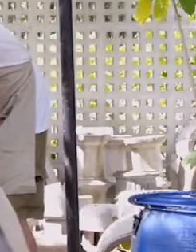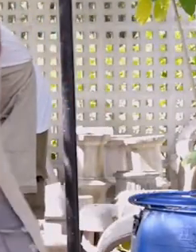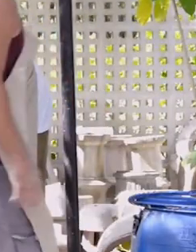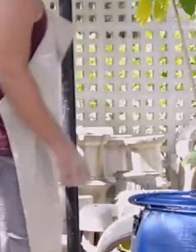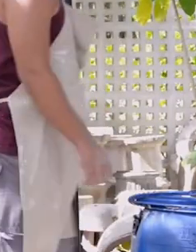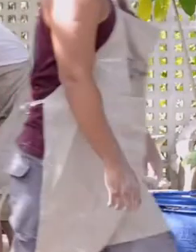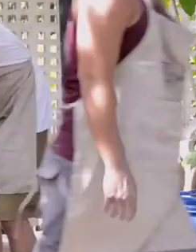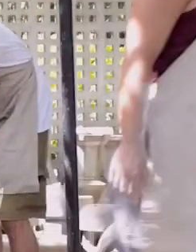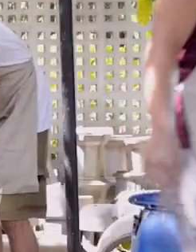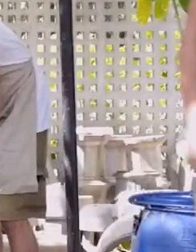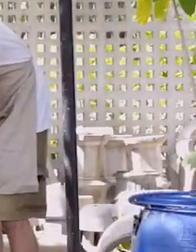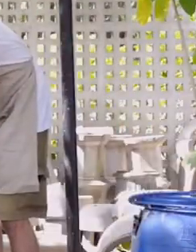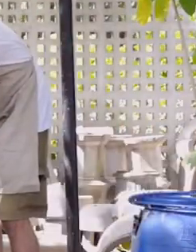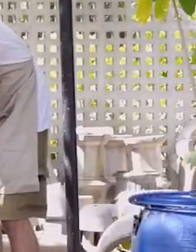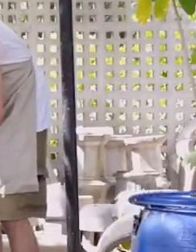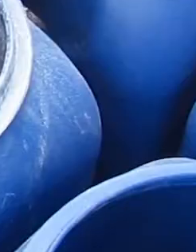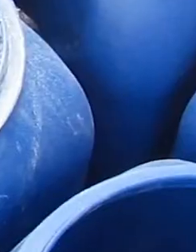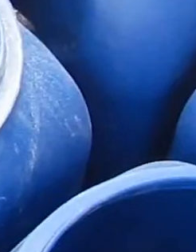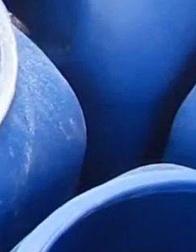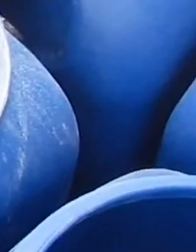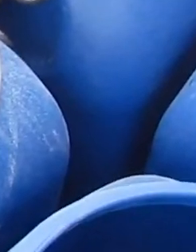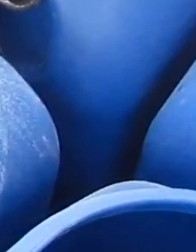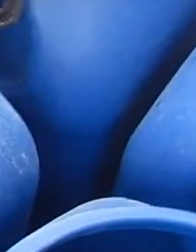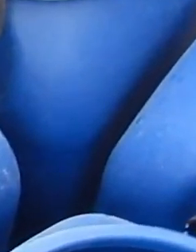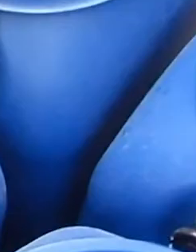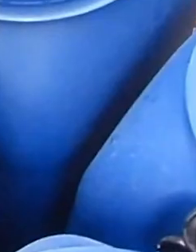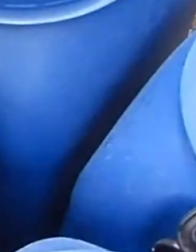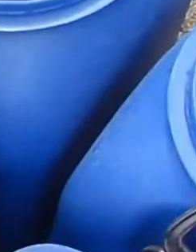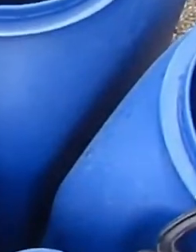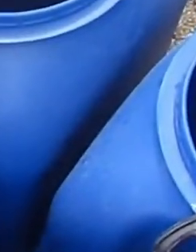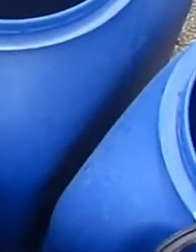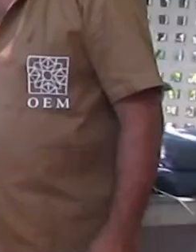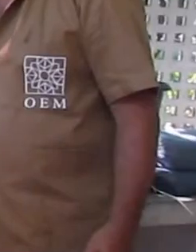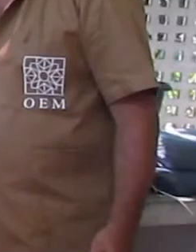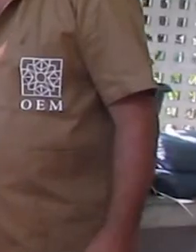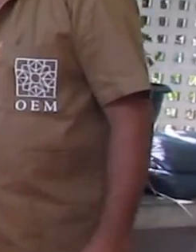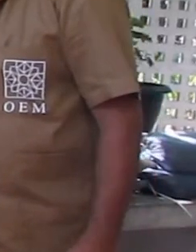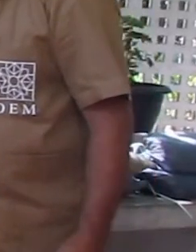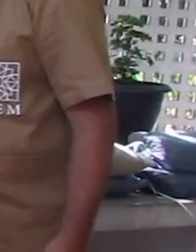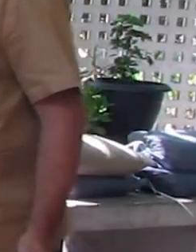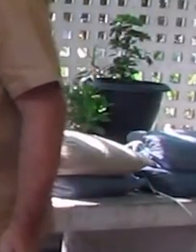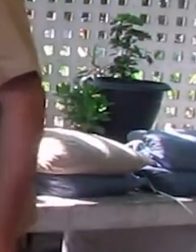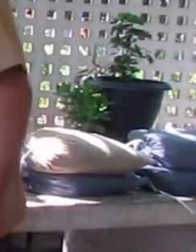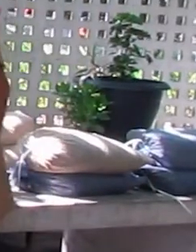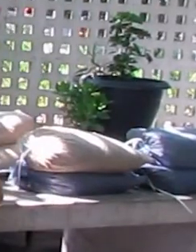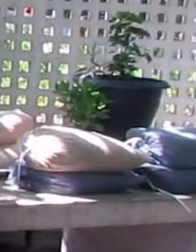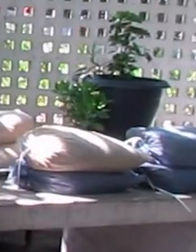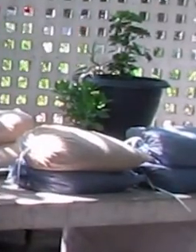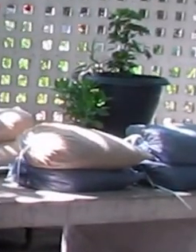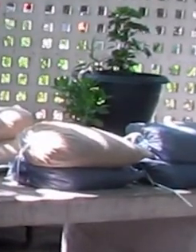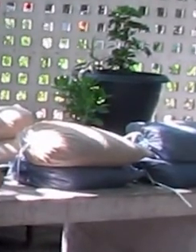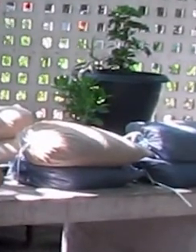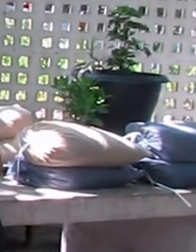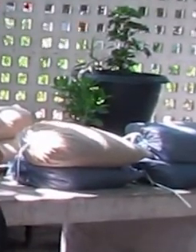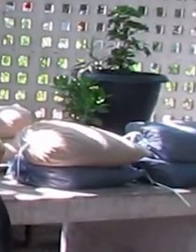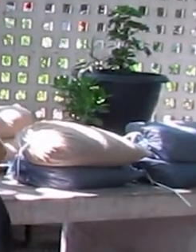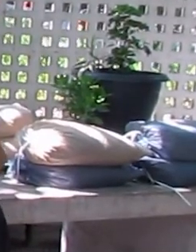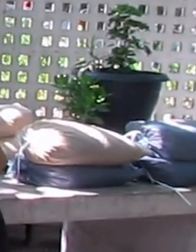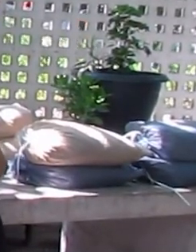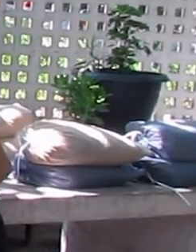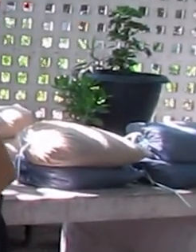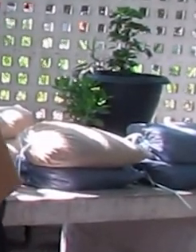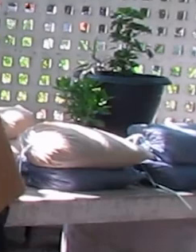ao ofício e à sua conservação e restauro. Para concreto tem que ser uma areia média, tem que ser